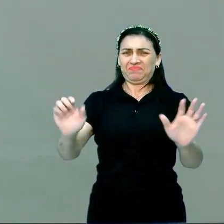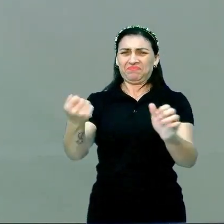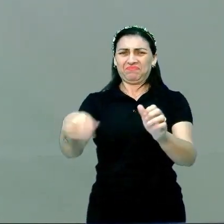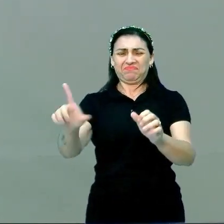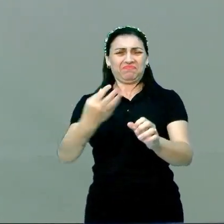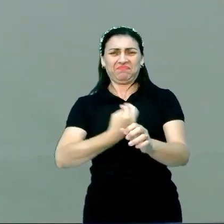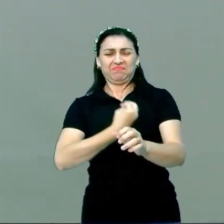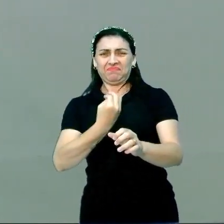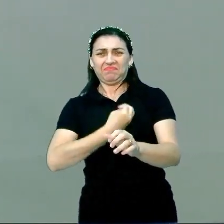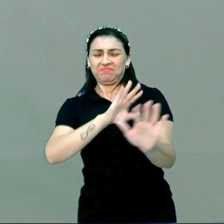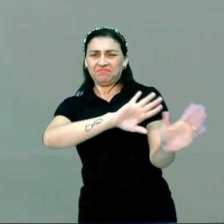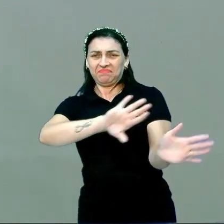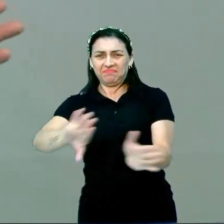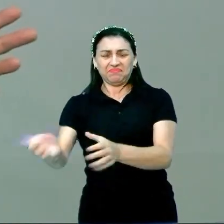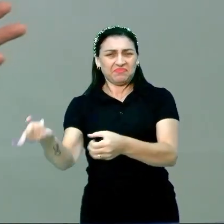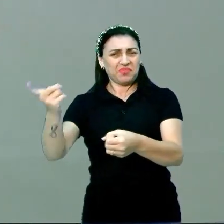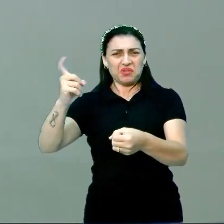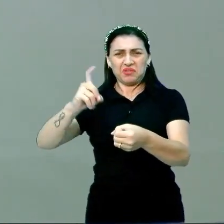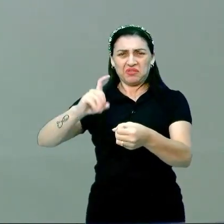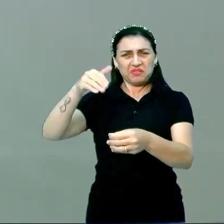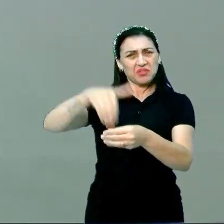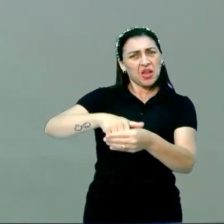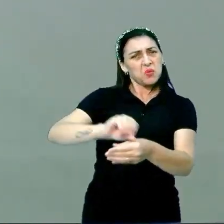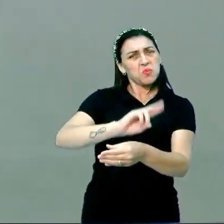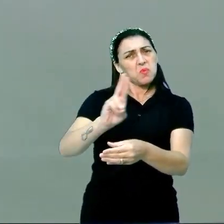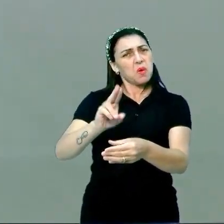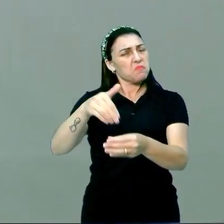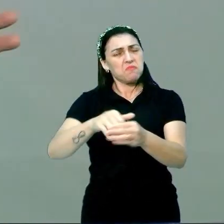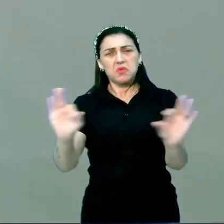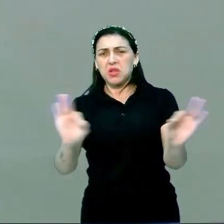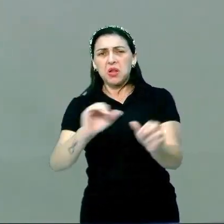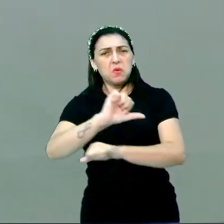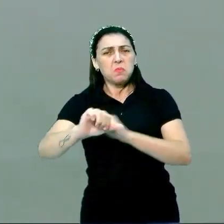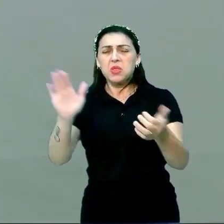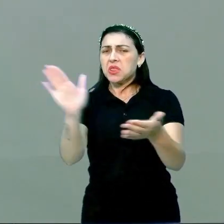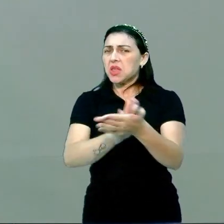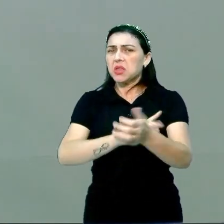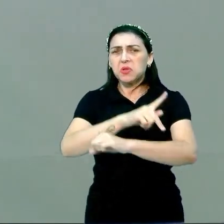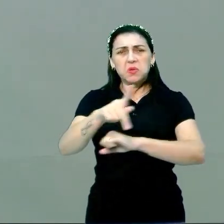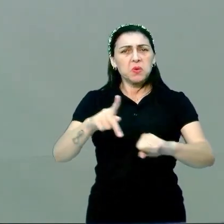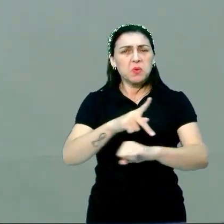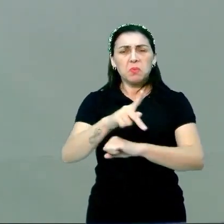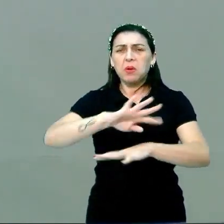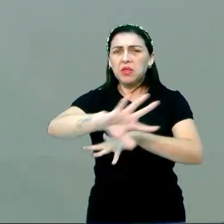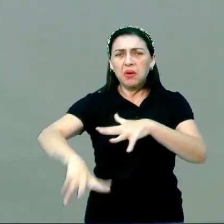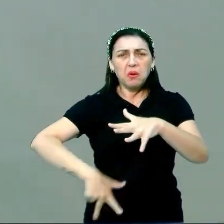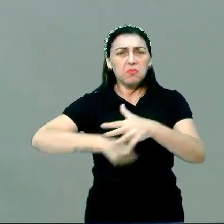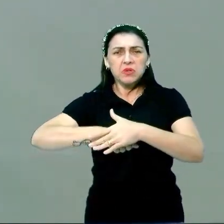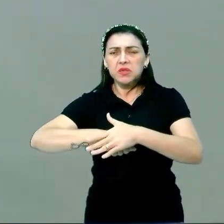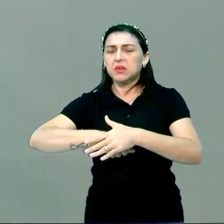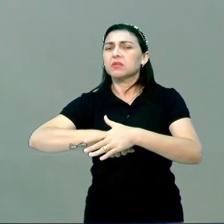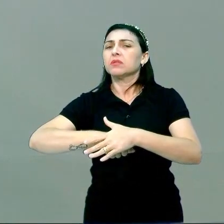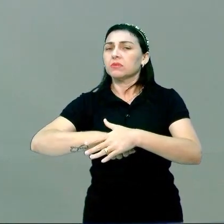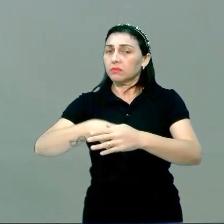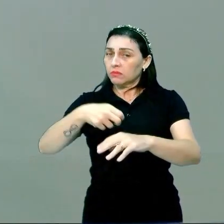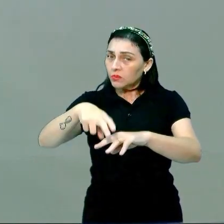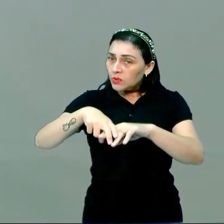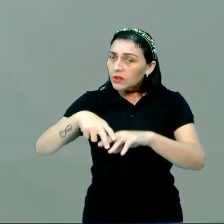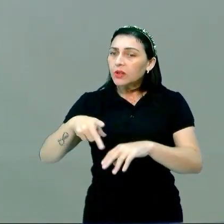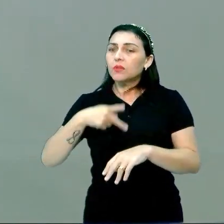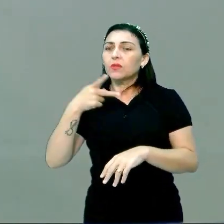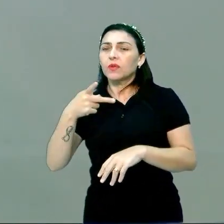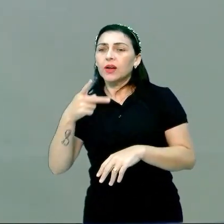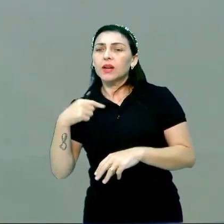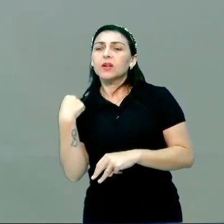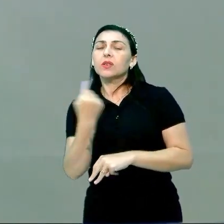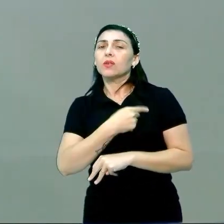não, não interessa, votando ou não votando, as coisas não mudam mesmo, o país está corrompido. Aí, por isso que eu digo, galera,